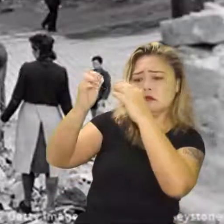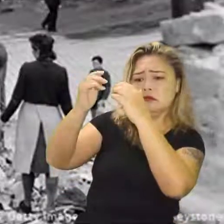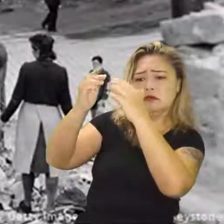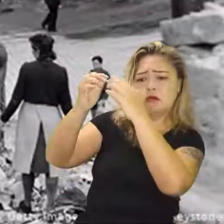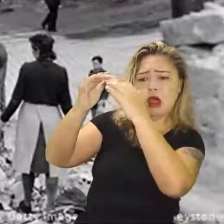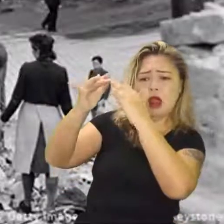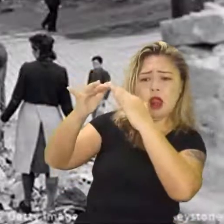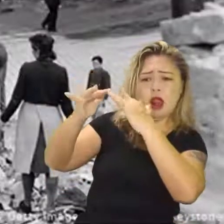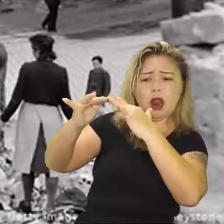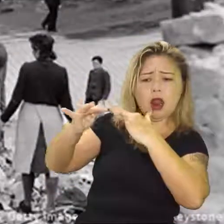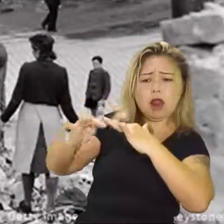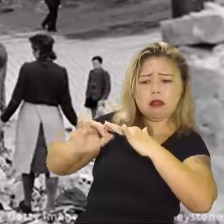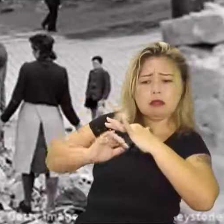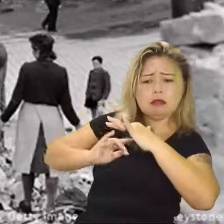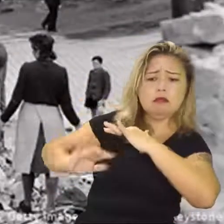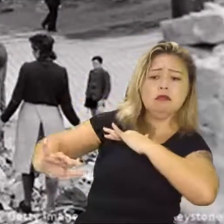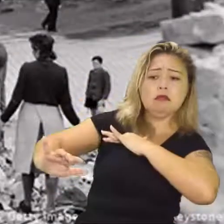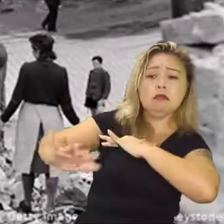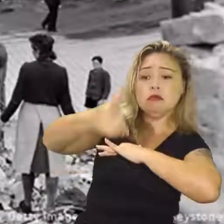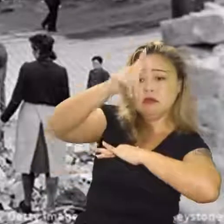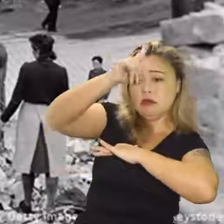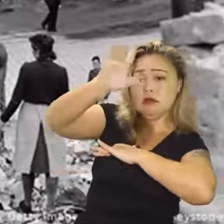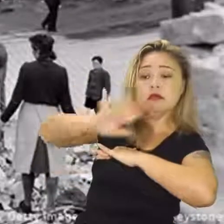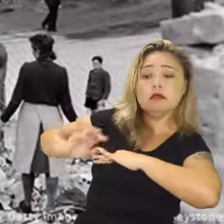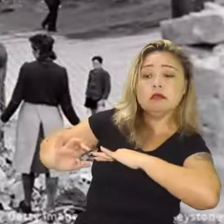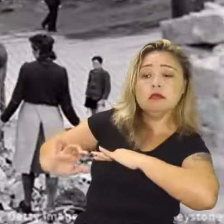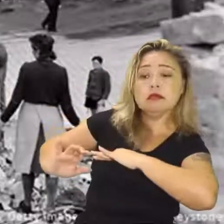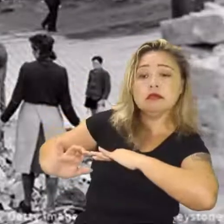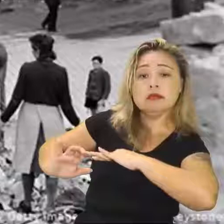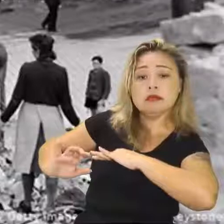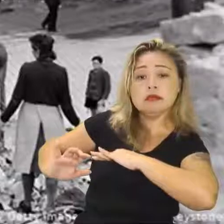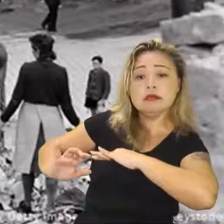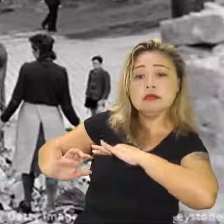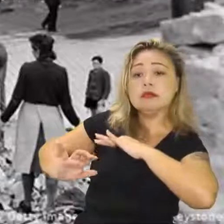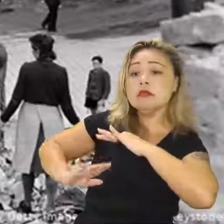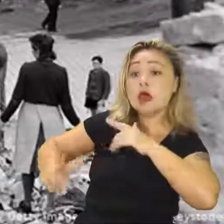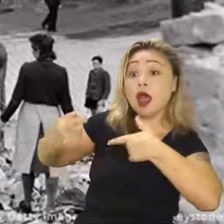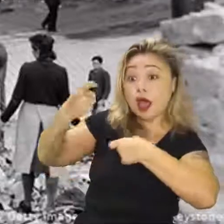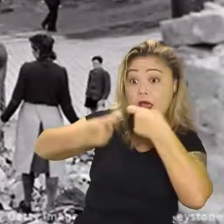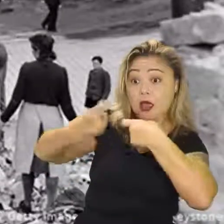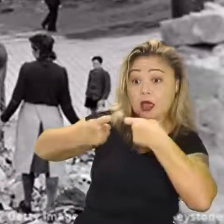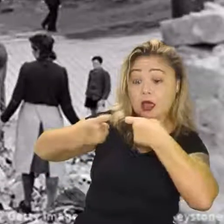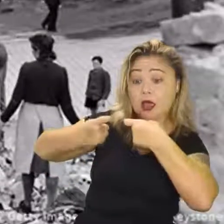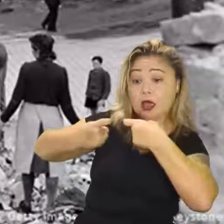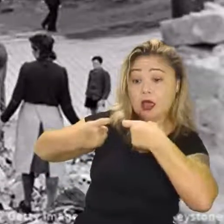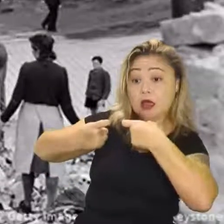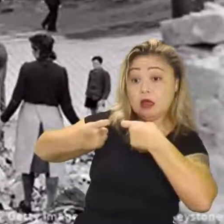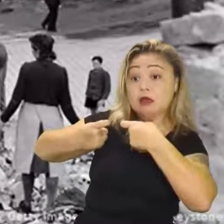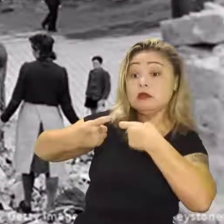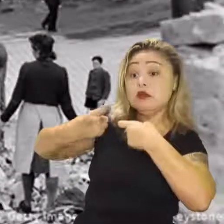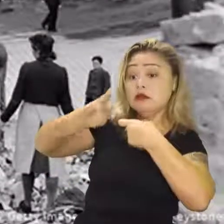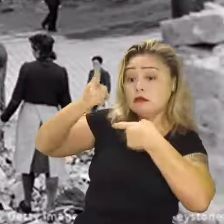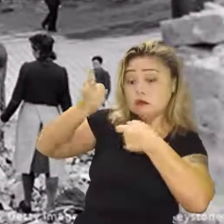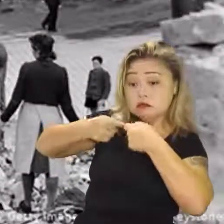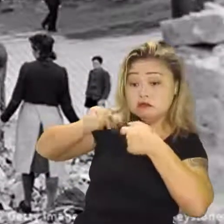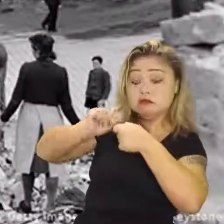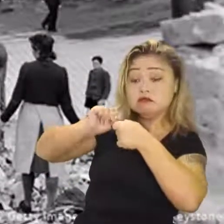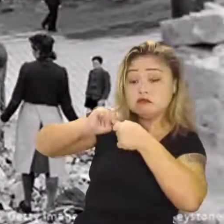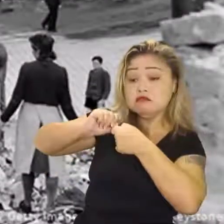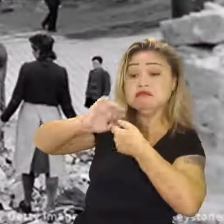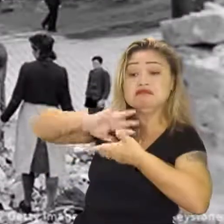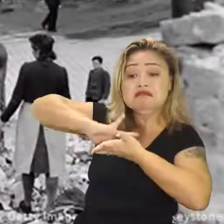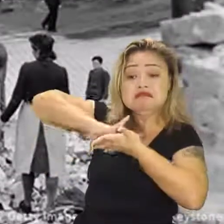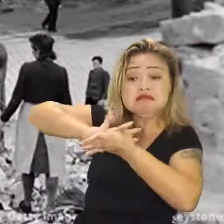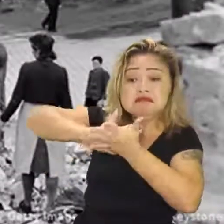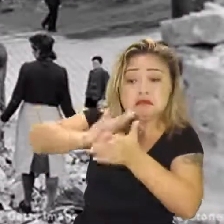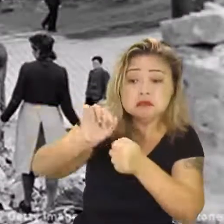escombros na Alemanha. A guerra, ela foi muito cruel, também dentro desse